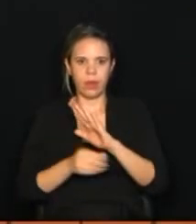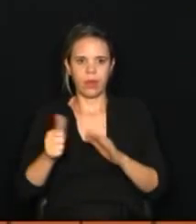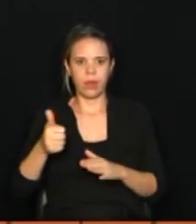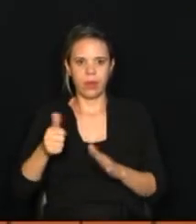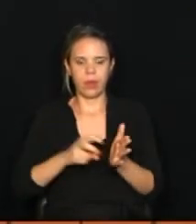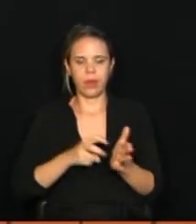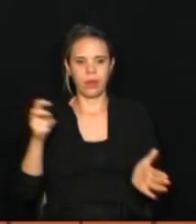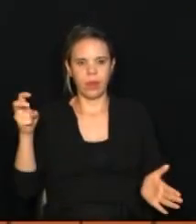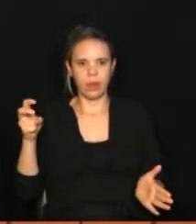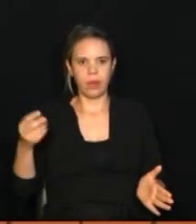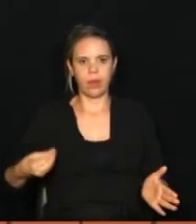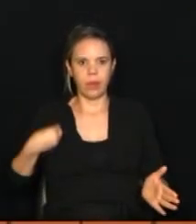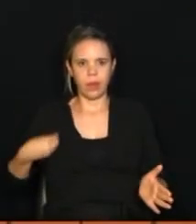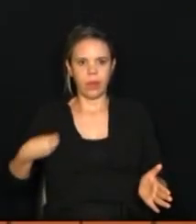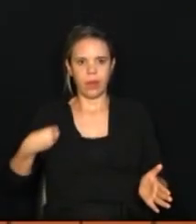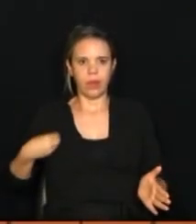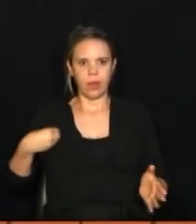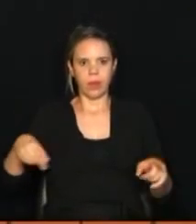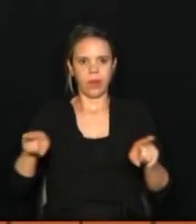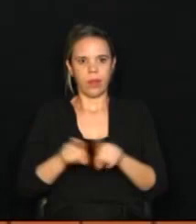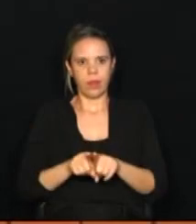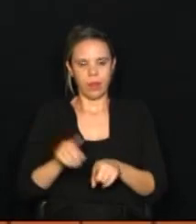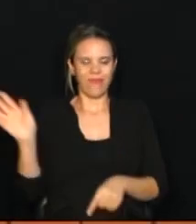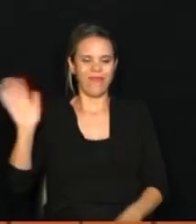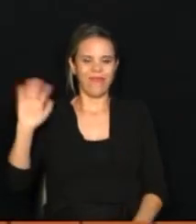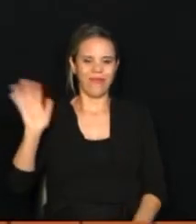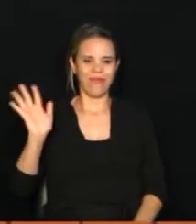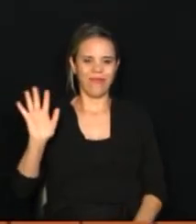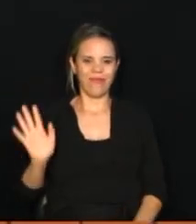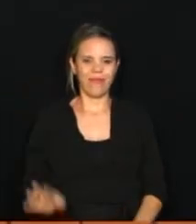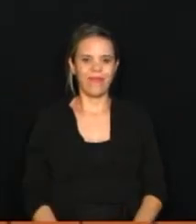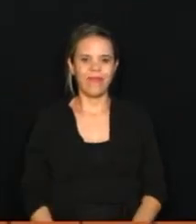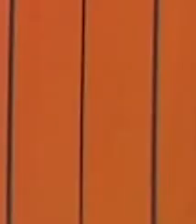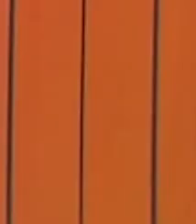horas da manhã, ao vivo também. Até lá, tchau, tchau.